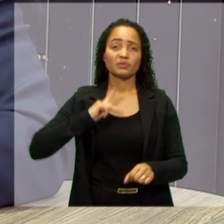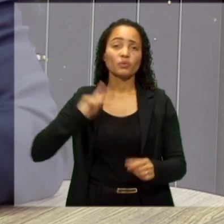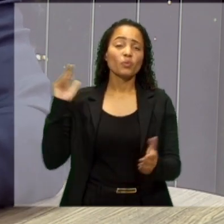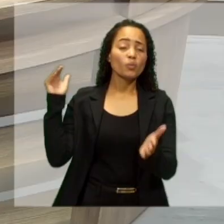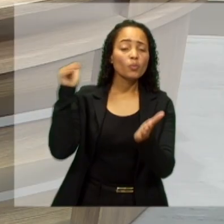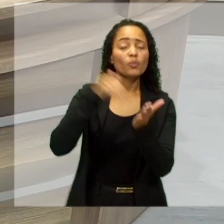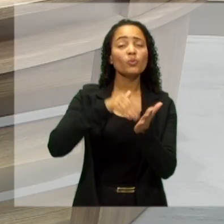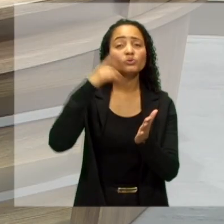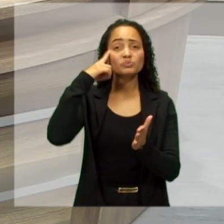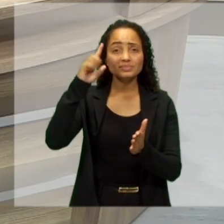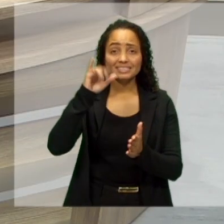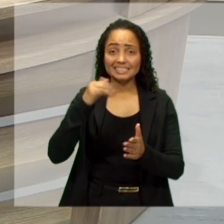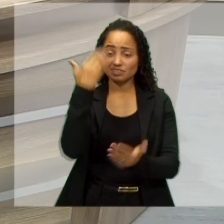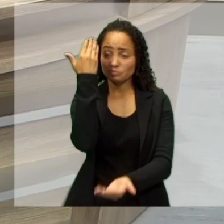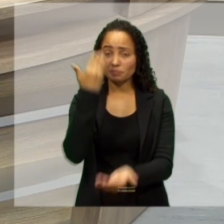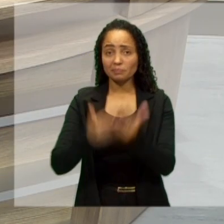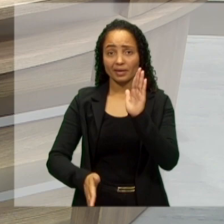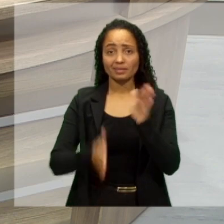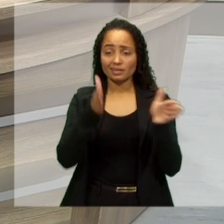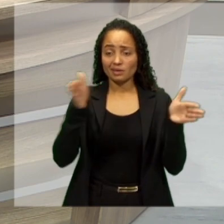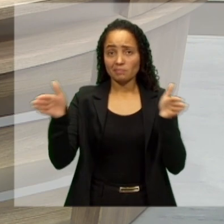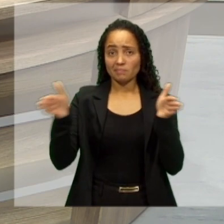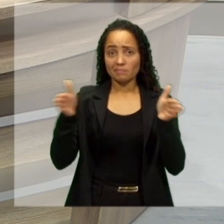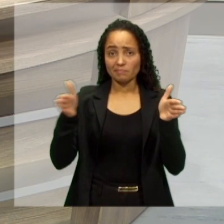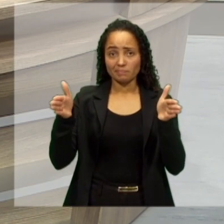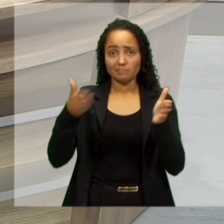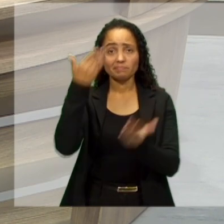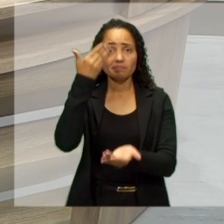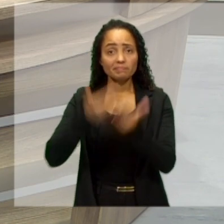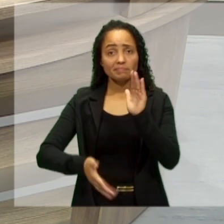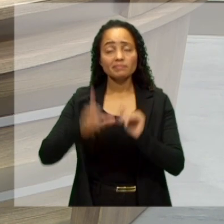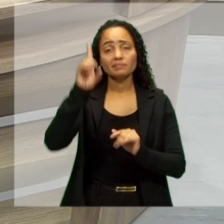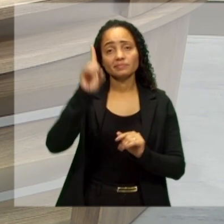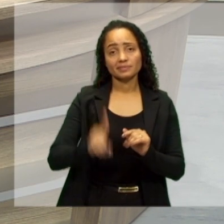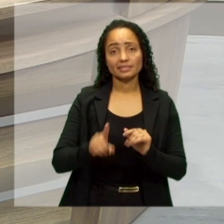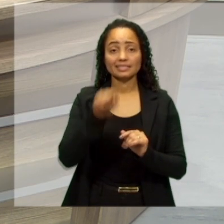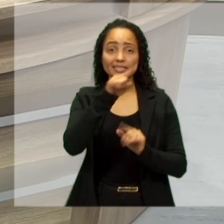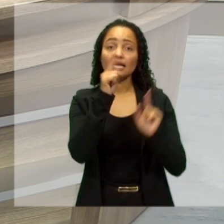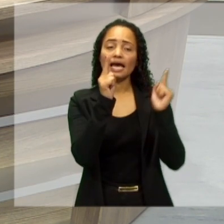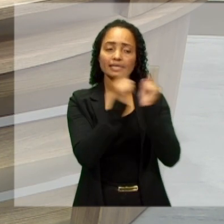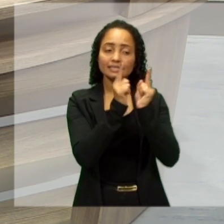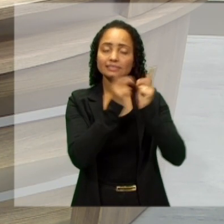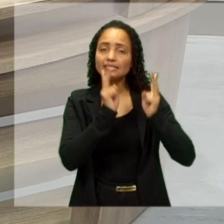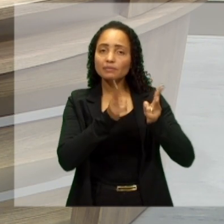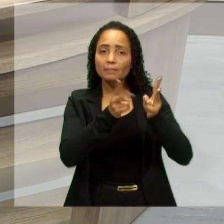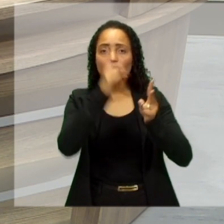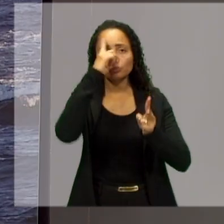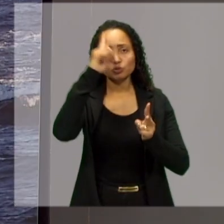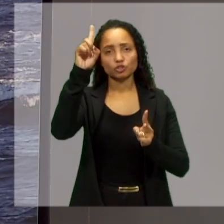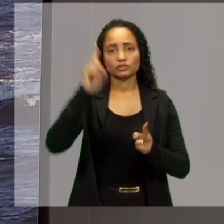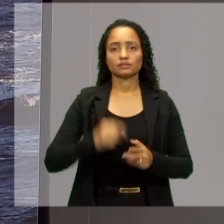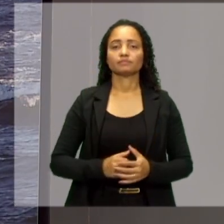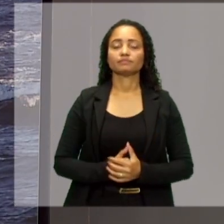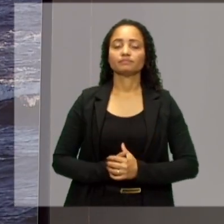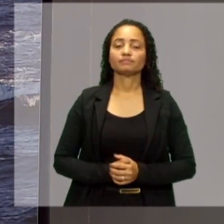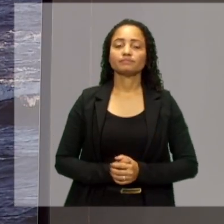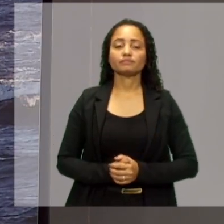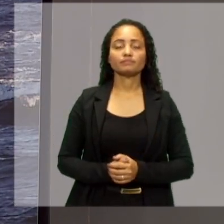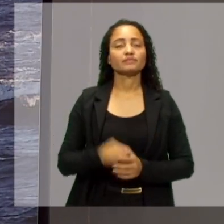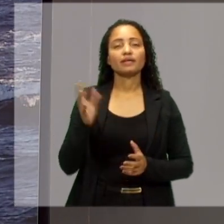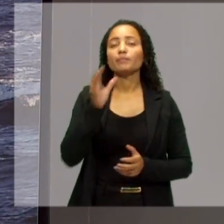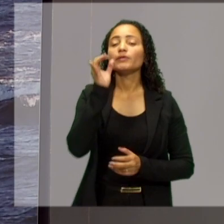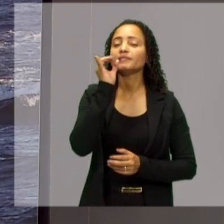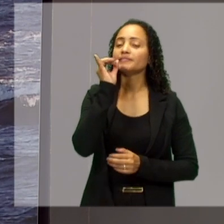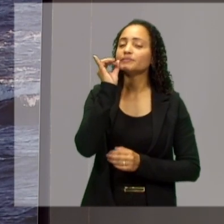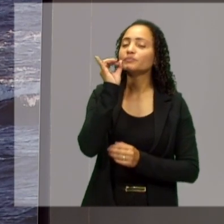o prazo. Se perder o prazo, perdeu o direito. Então, ela é atendida no dia mesmo. Tá, eu vou colocar um caso hipotético